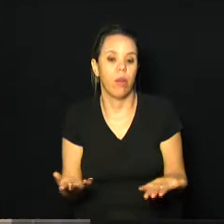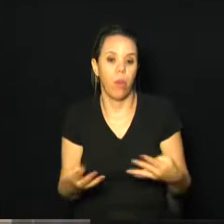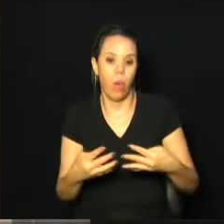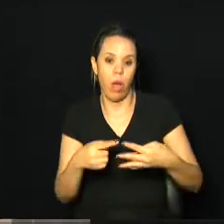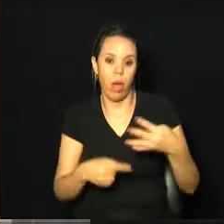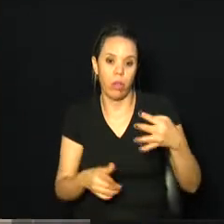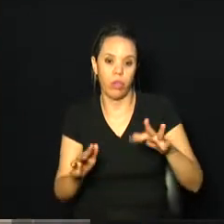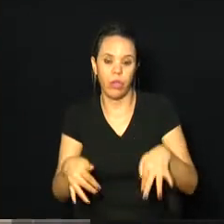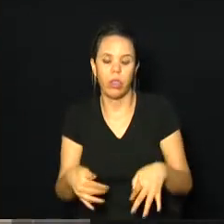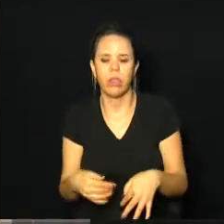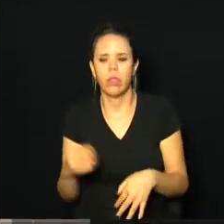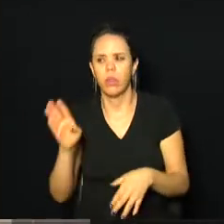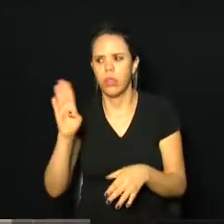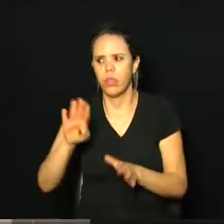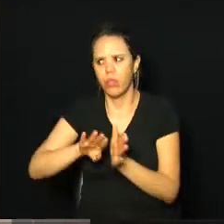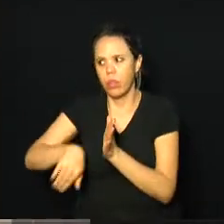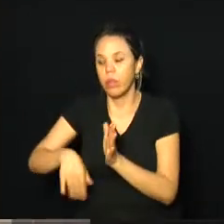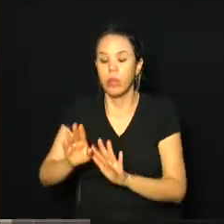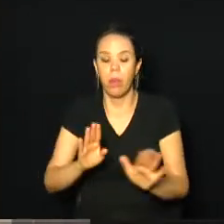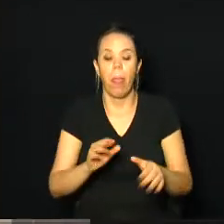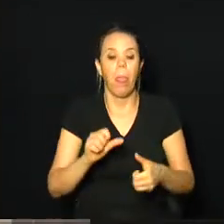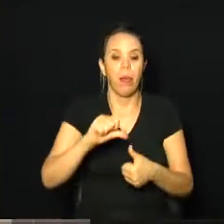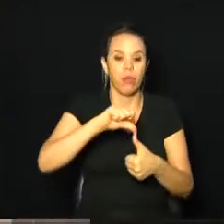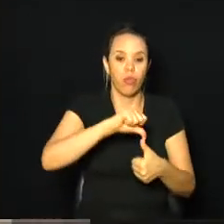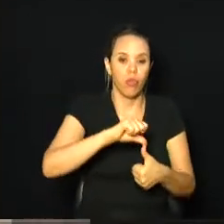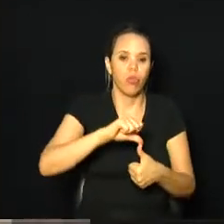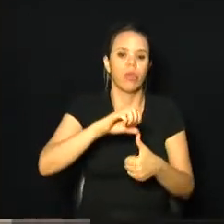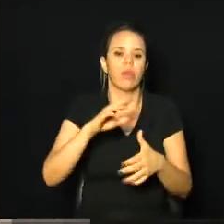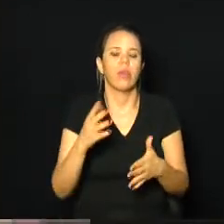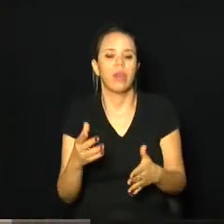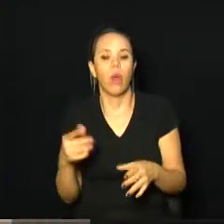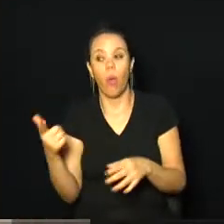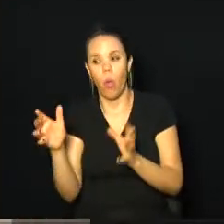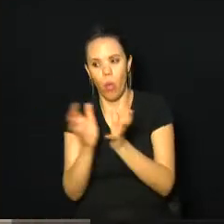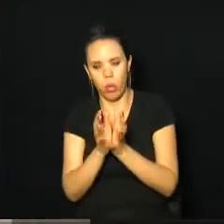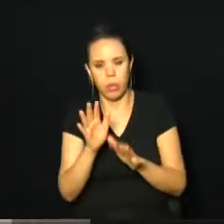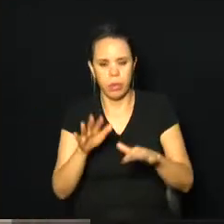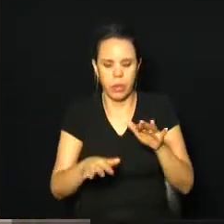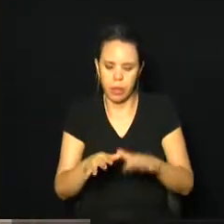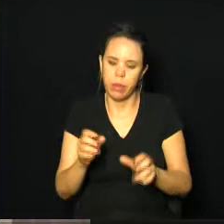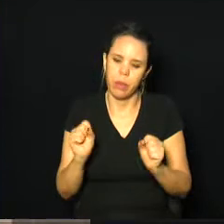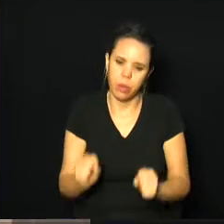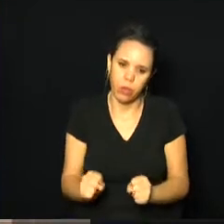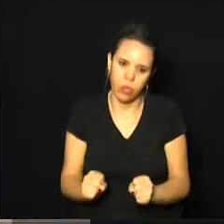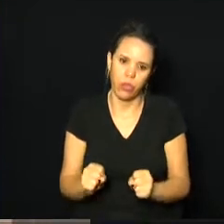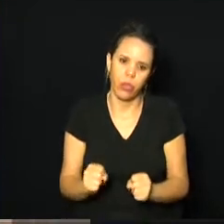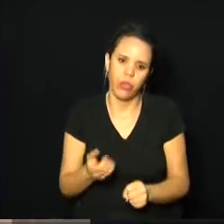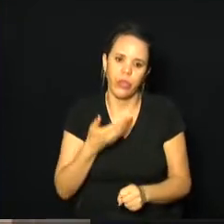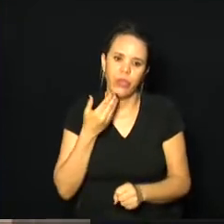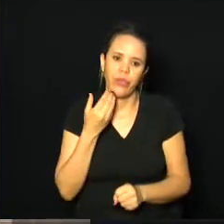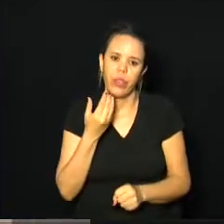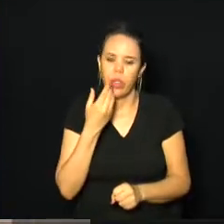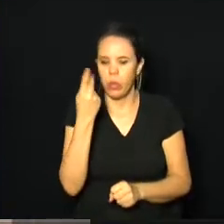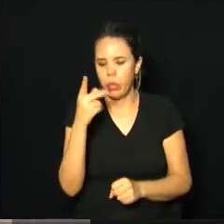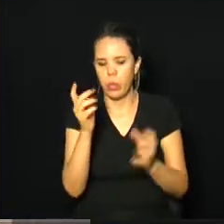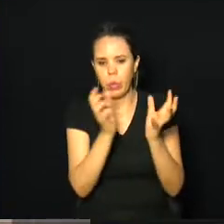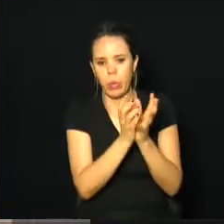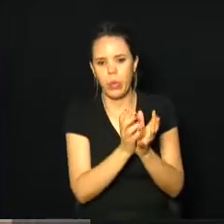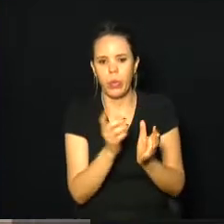um confronto sul-americano. Se for contra outra equipe, até pode dar um jogo mais fácil para outra equipe, mas como a